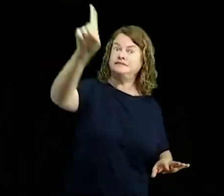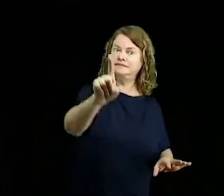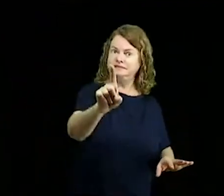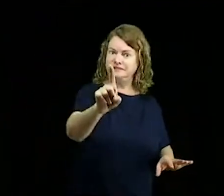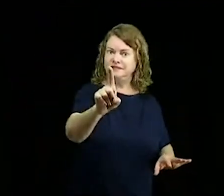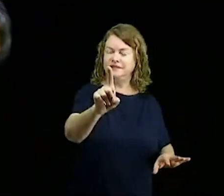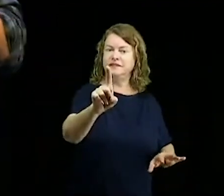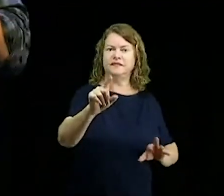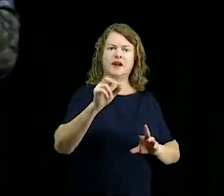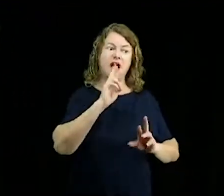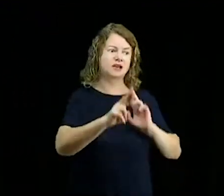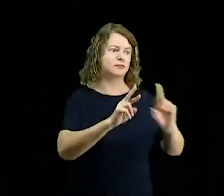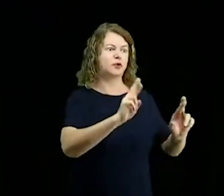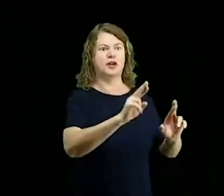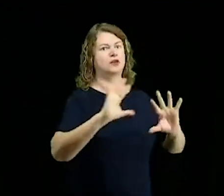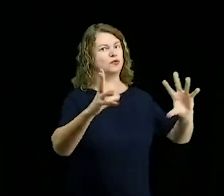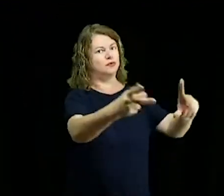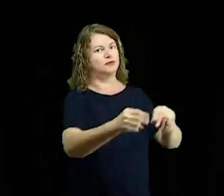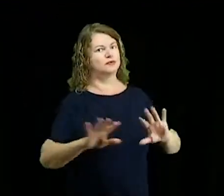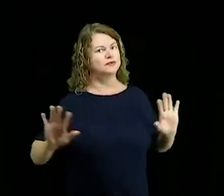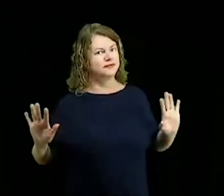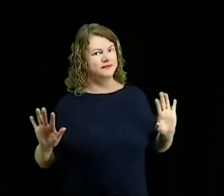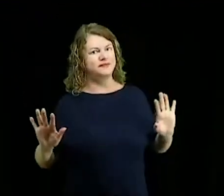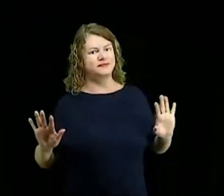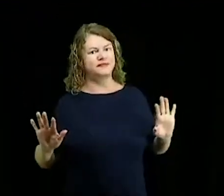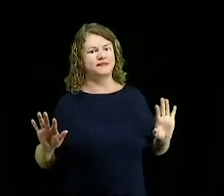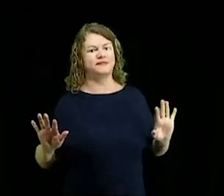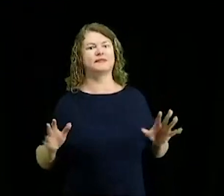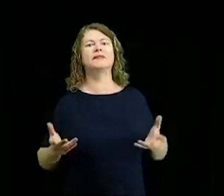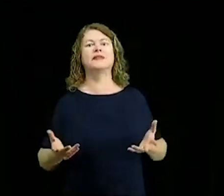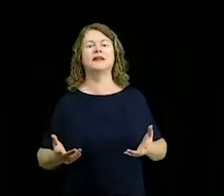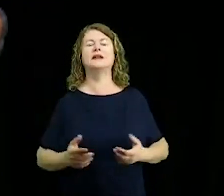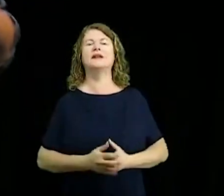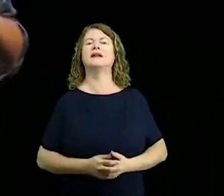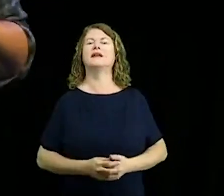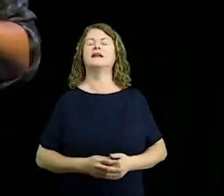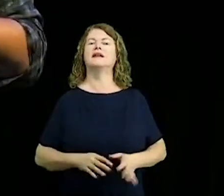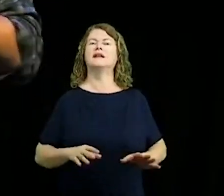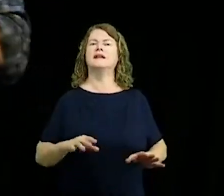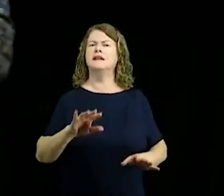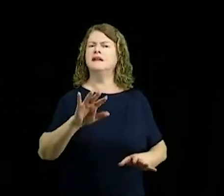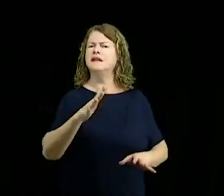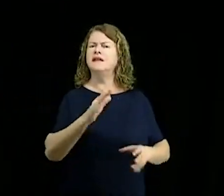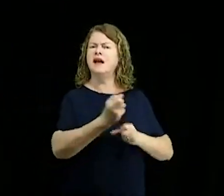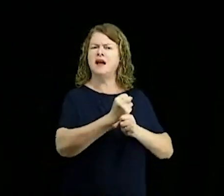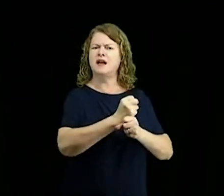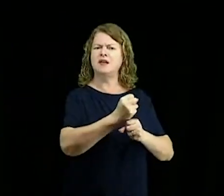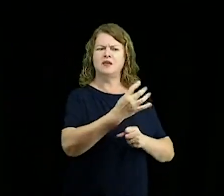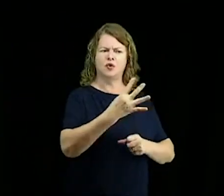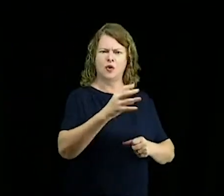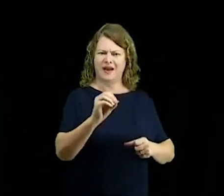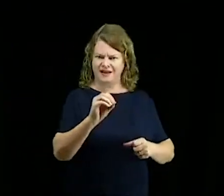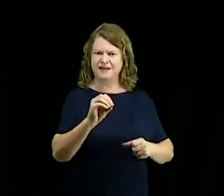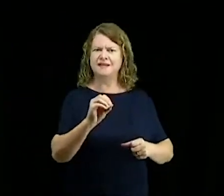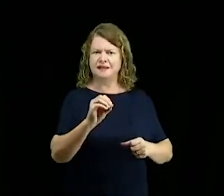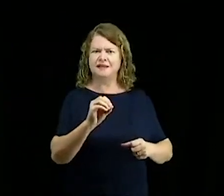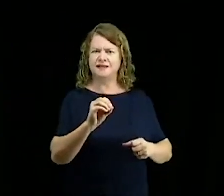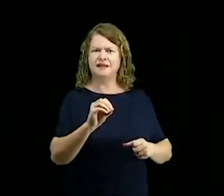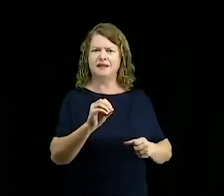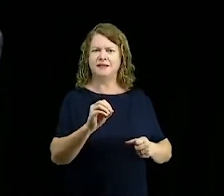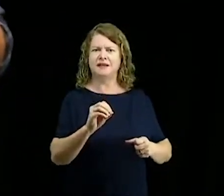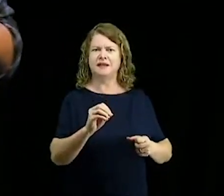Um dos 5 pilares, só um deles, já aconteceu na década de 40, quando Israel foi restaurado como